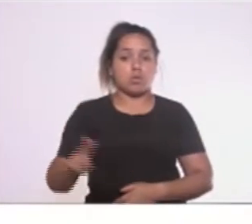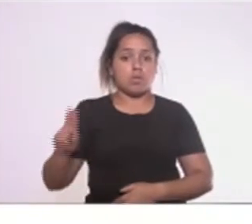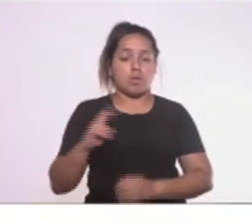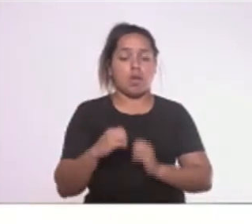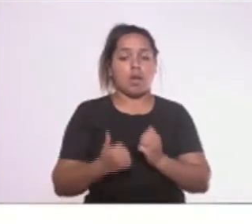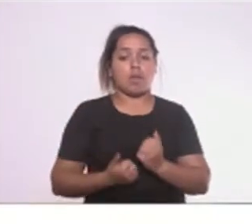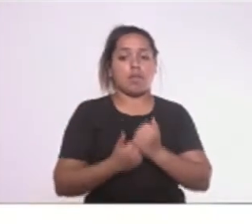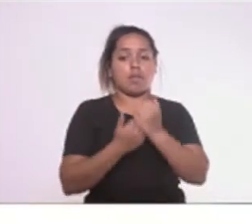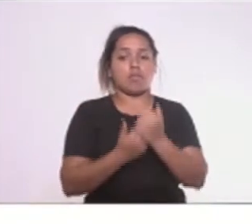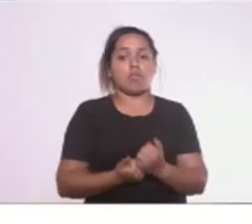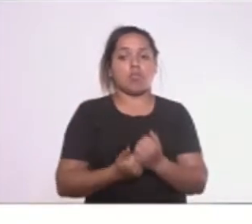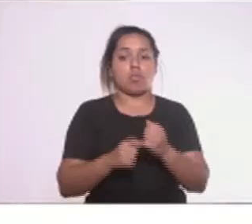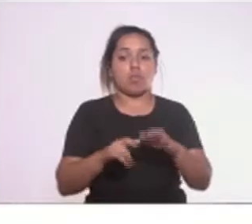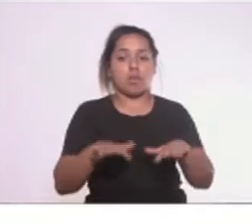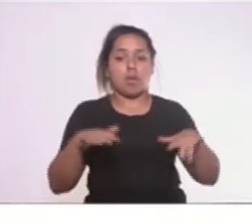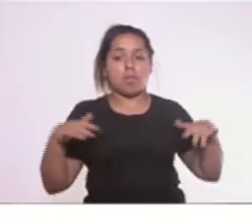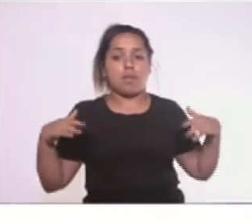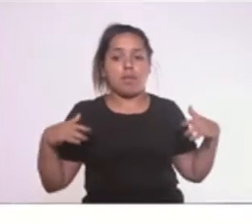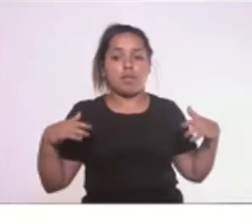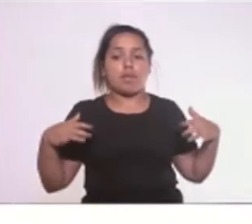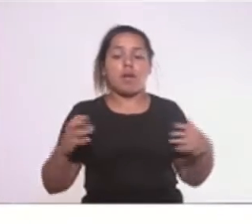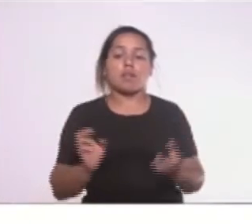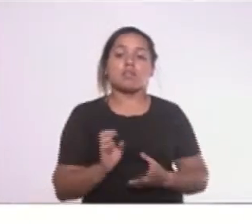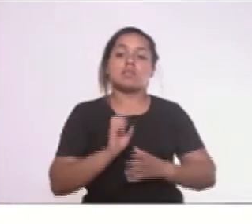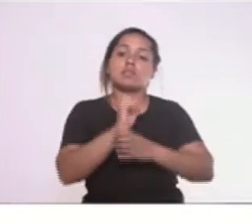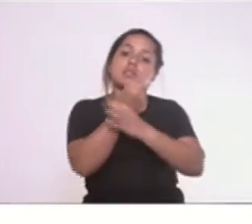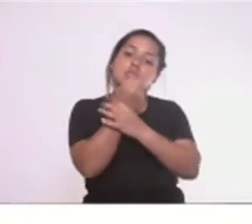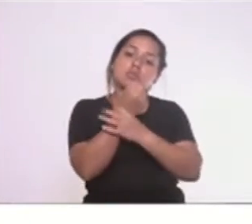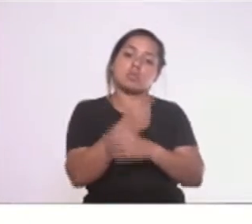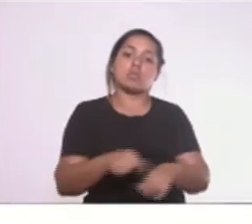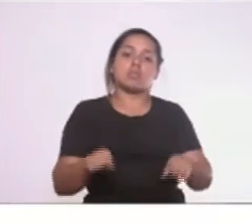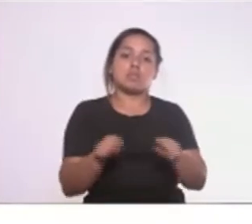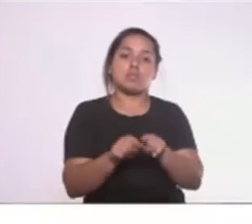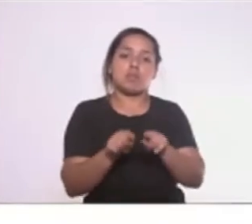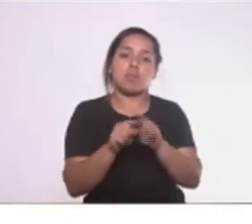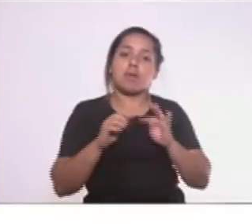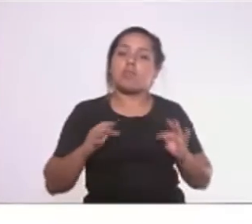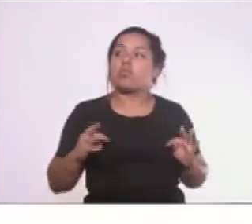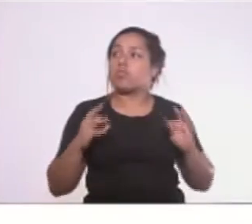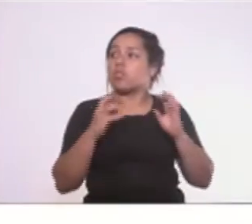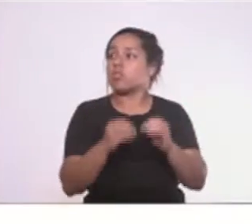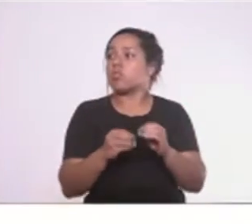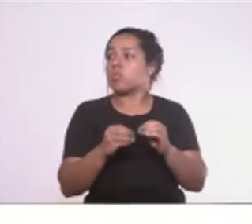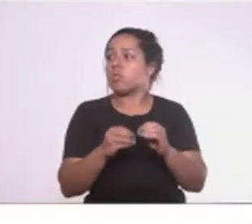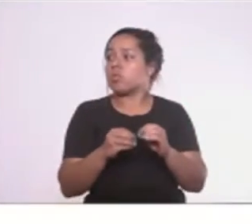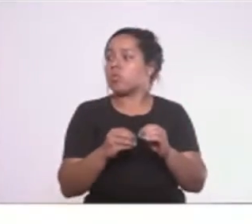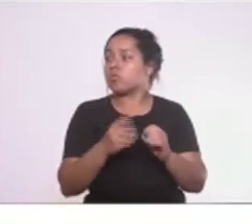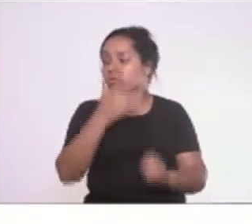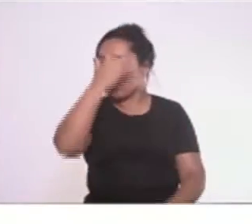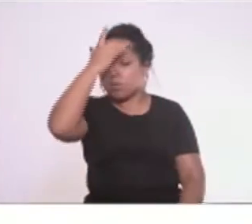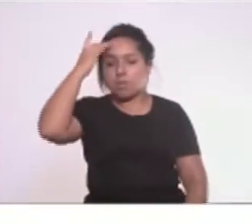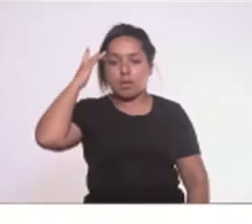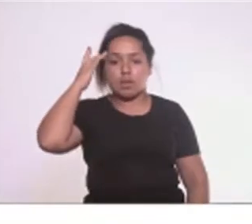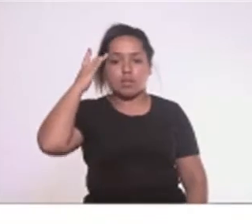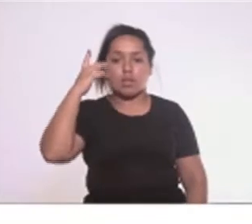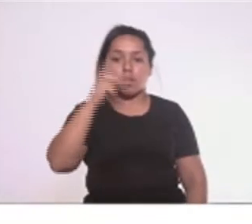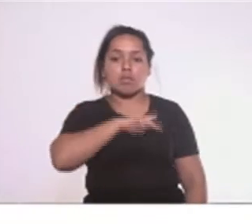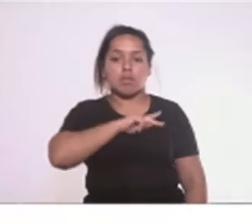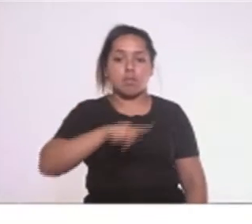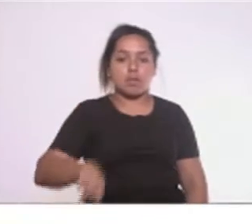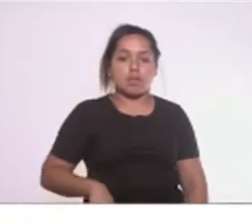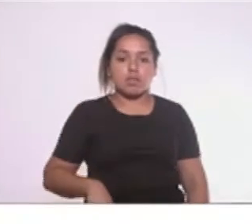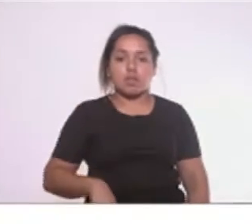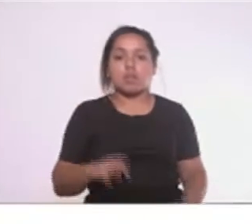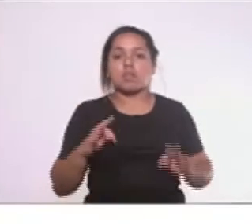atuam no plenário permanentemente, segurança, mesa diretora na figura do Marquinhos, mas todos os membros, a presidência através da Fabi, mas também